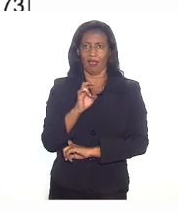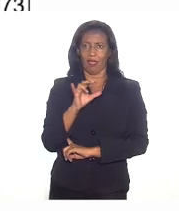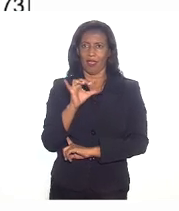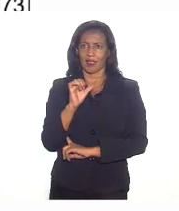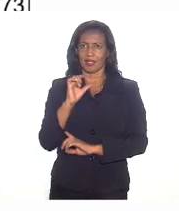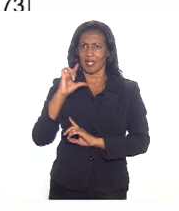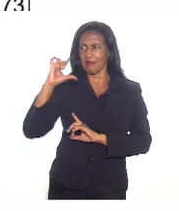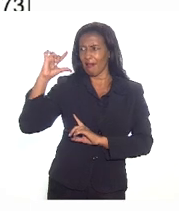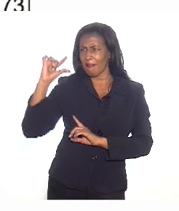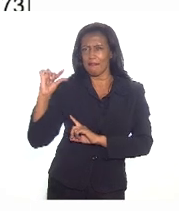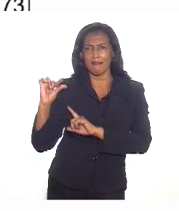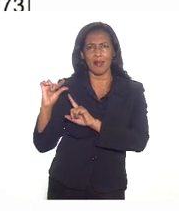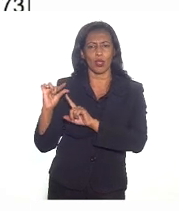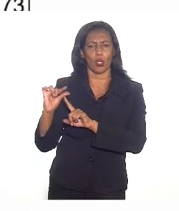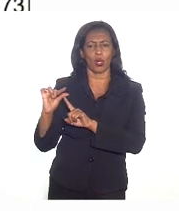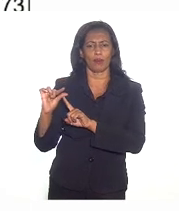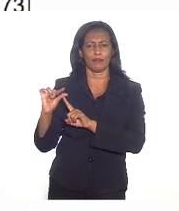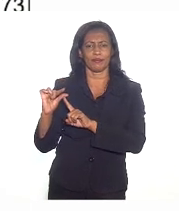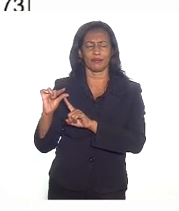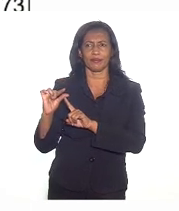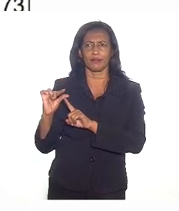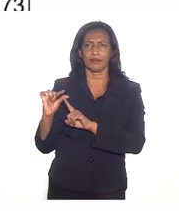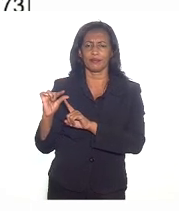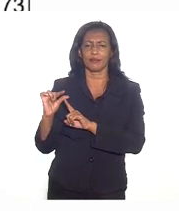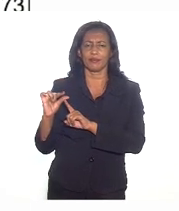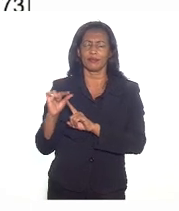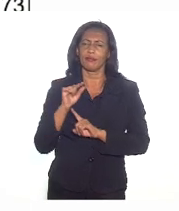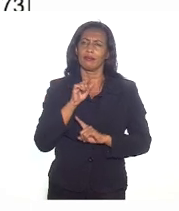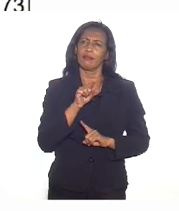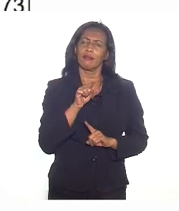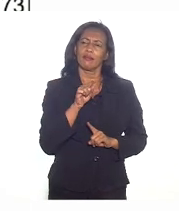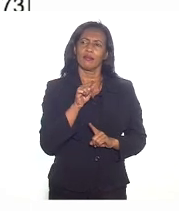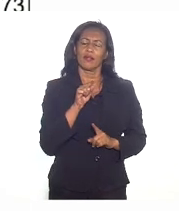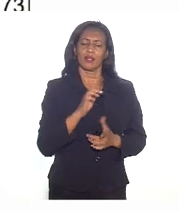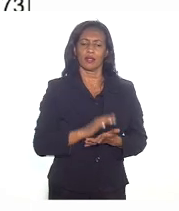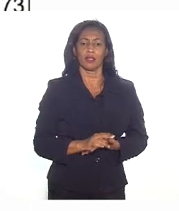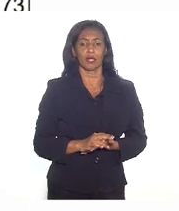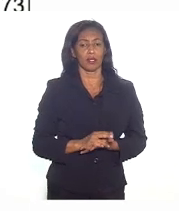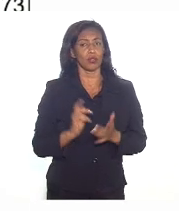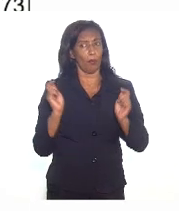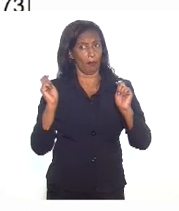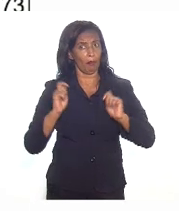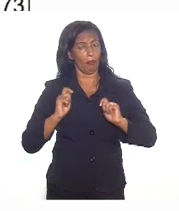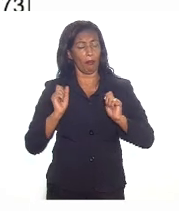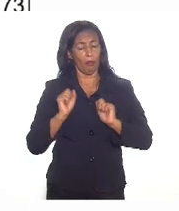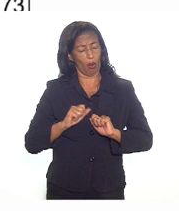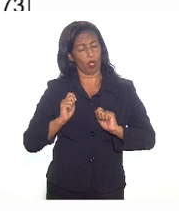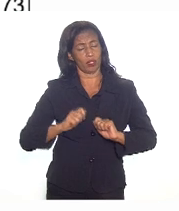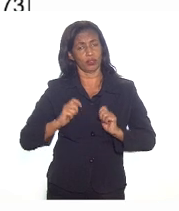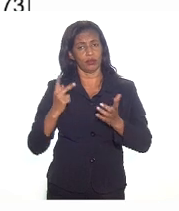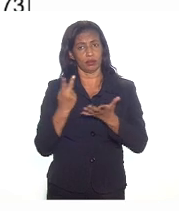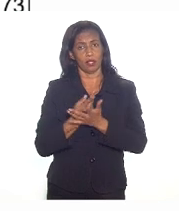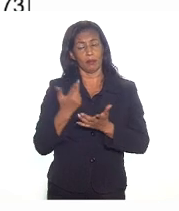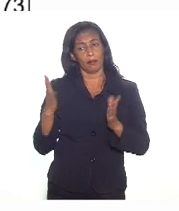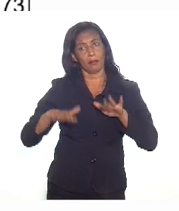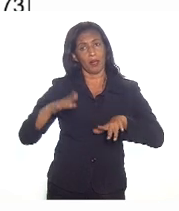dos 12 meses. Né? Isso tem algumas razões de ser. Primeiro, que no mês de fevereiro ou de março,